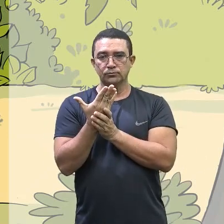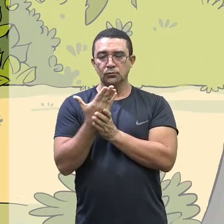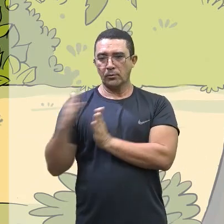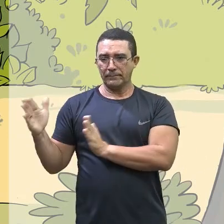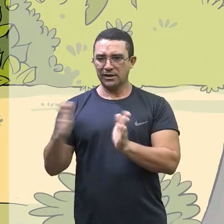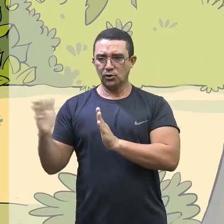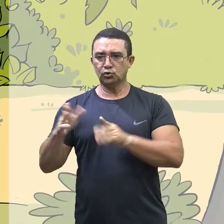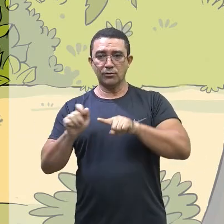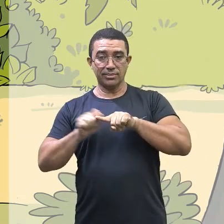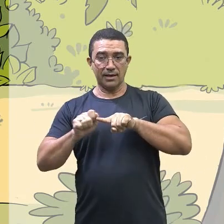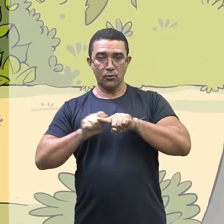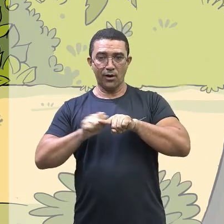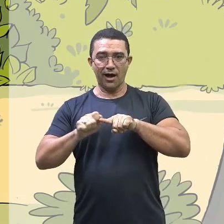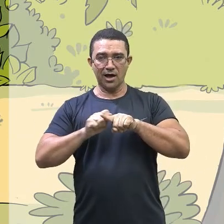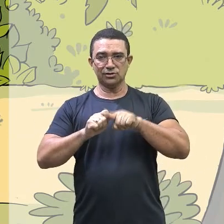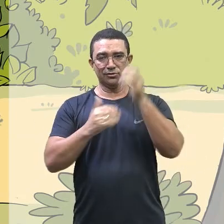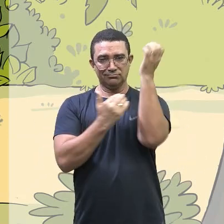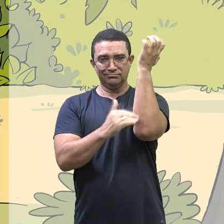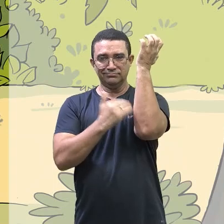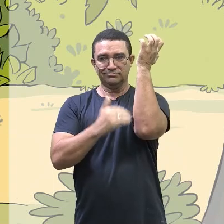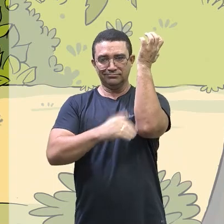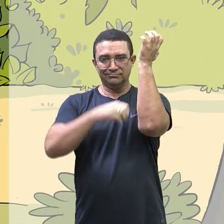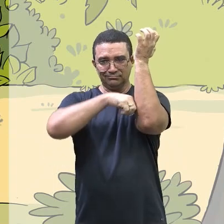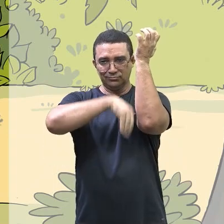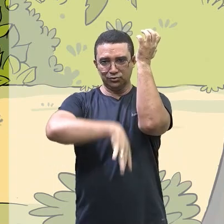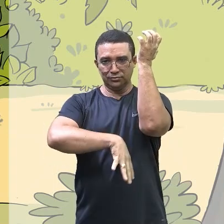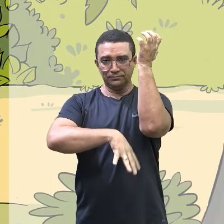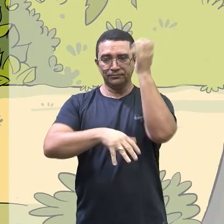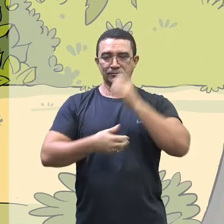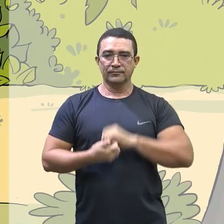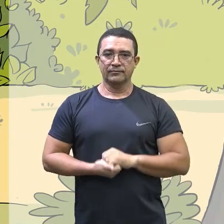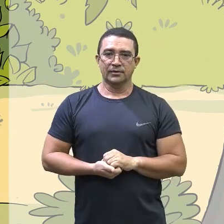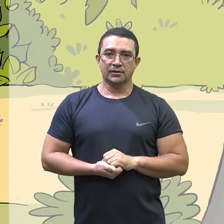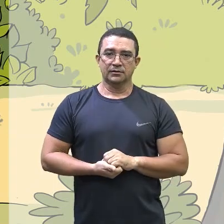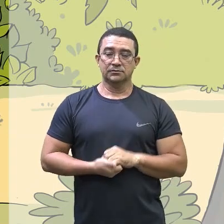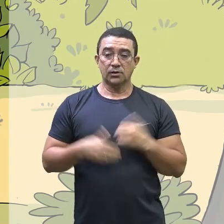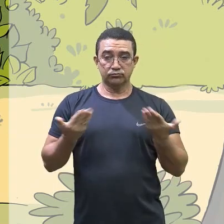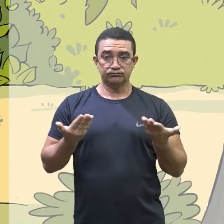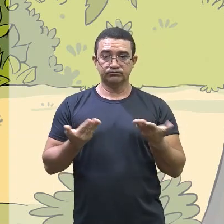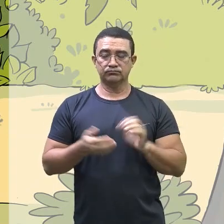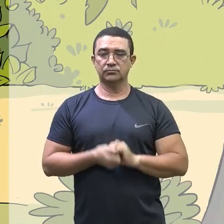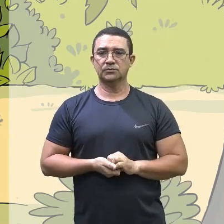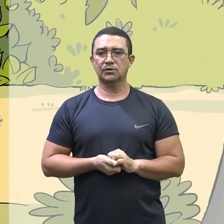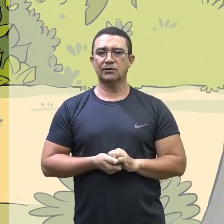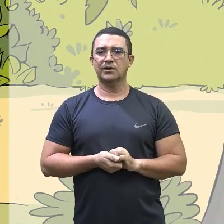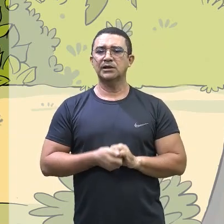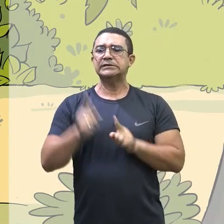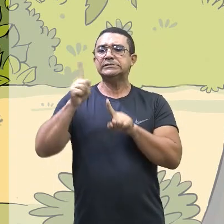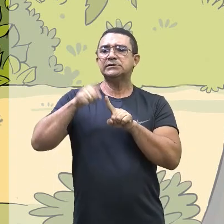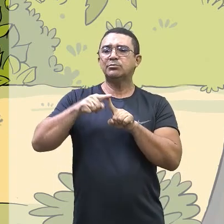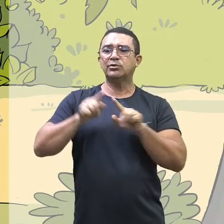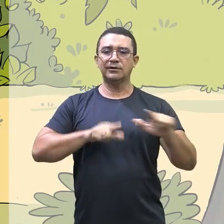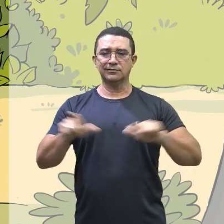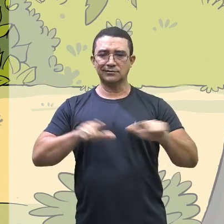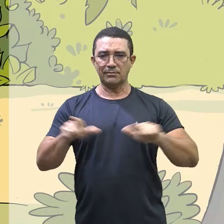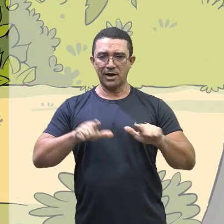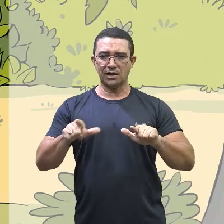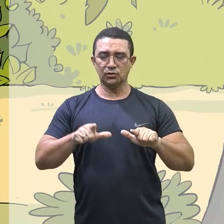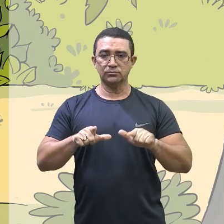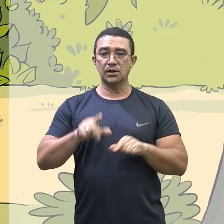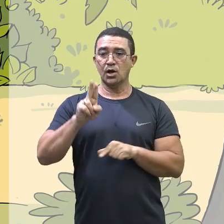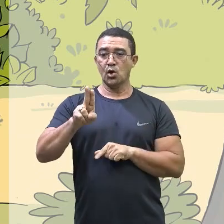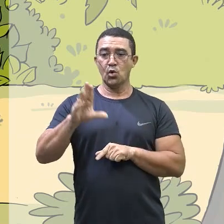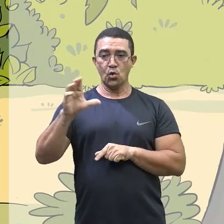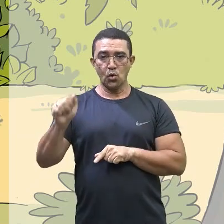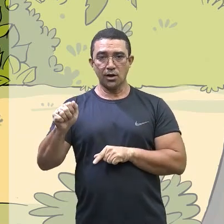da borracha. O que é importante, não é, professor, falar o seguinte, que ocupações aqui na nossa UCA,